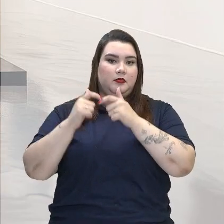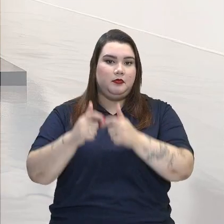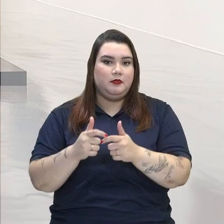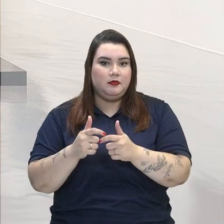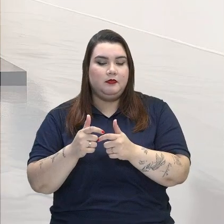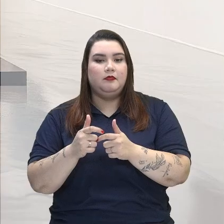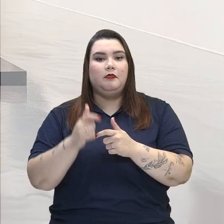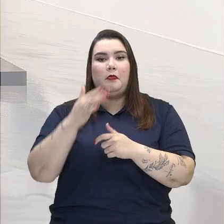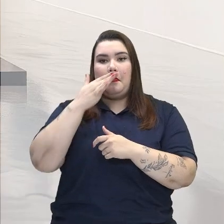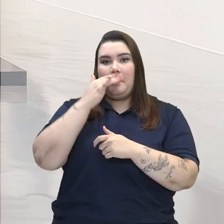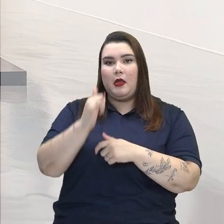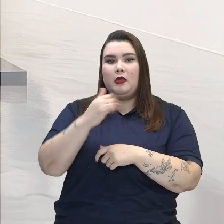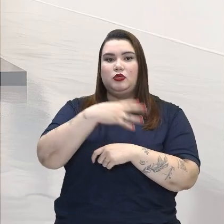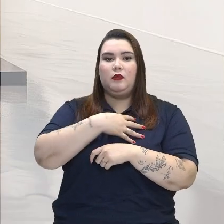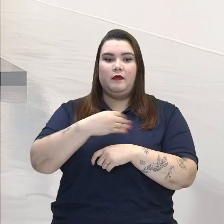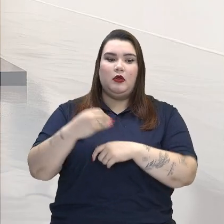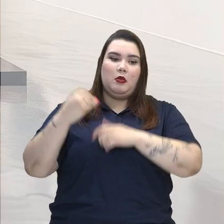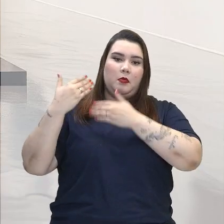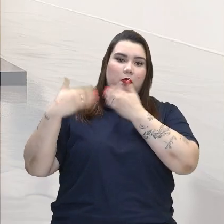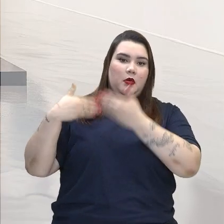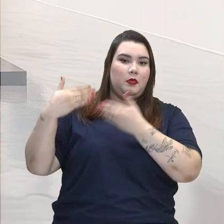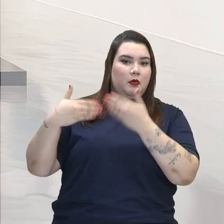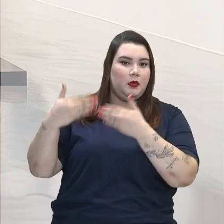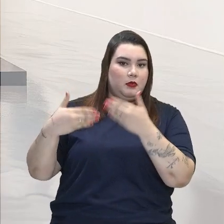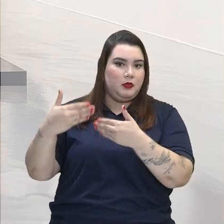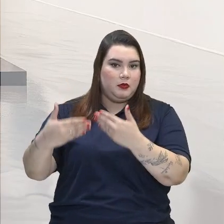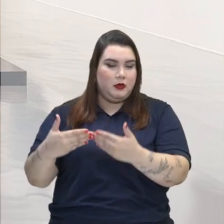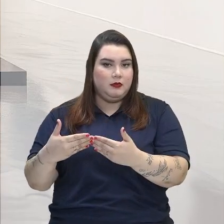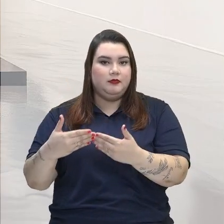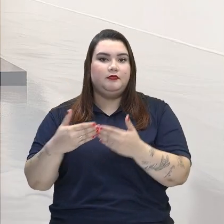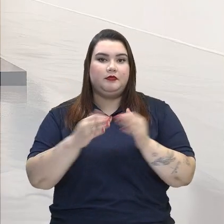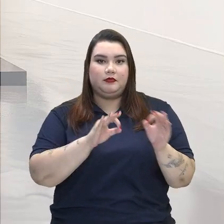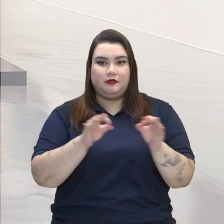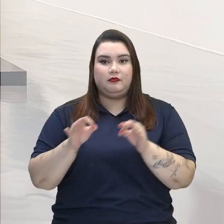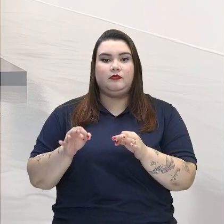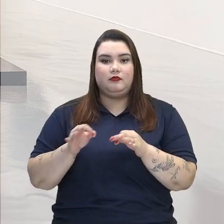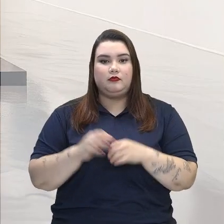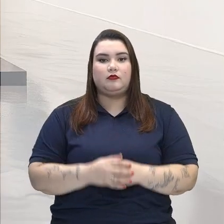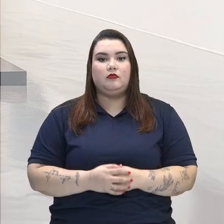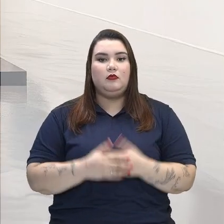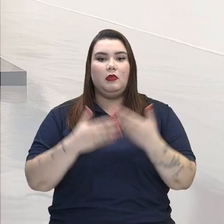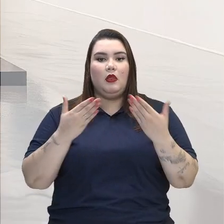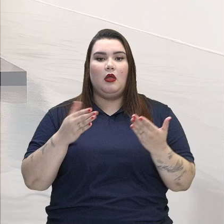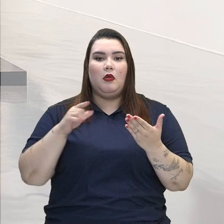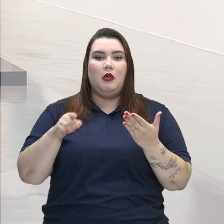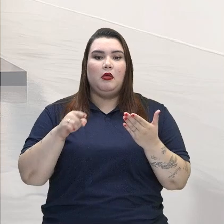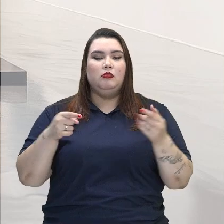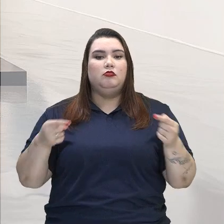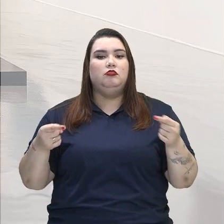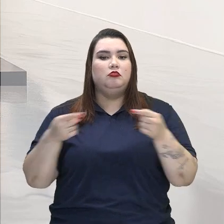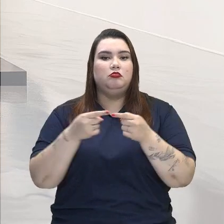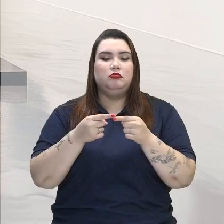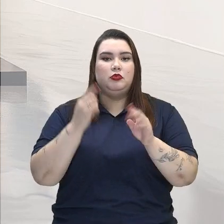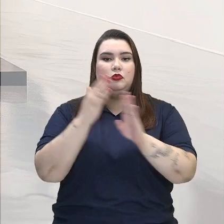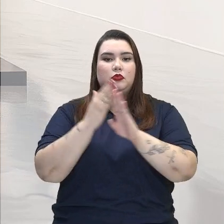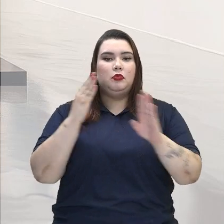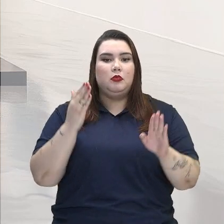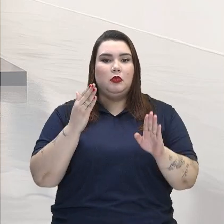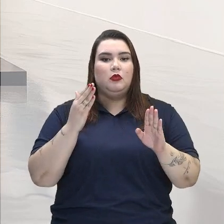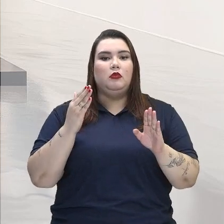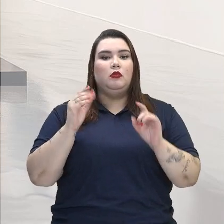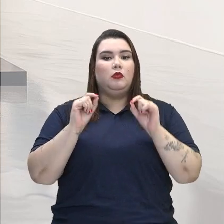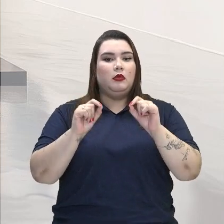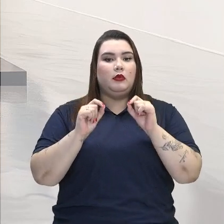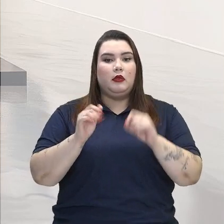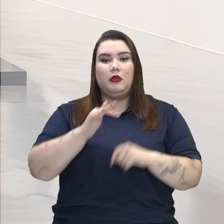aos filhos, ou seja, ao longo das gerações. E isso ele estabeleceu, né, ele fez essas descobertas em